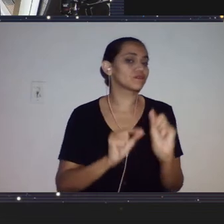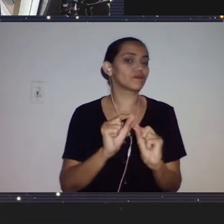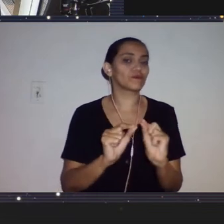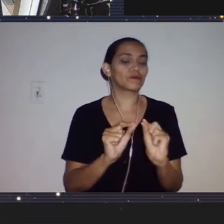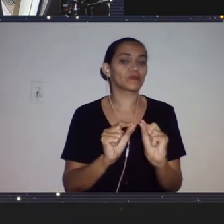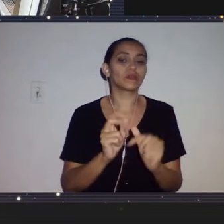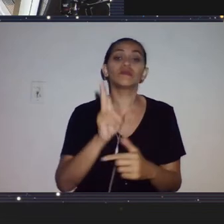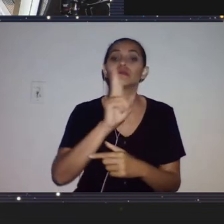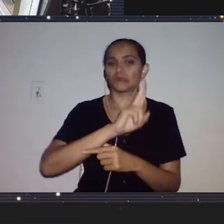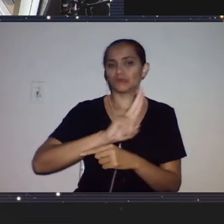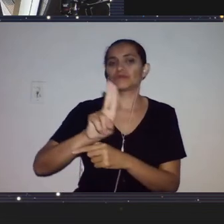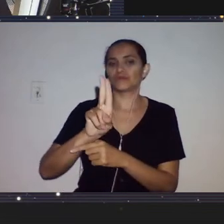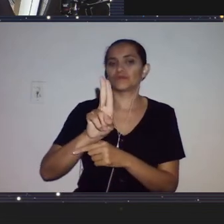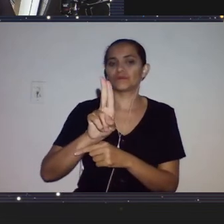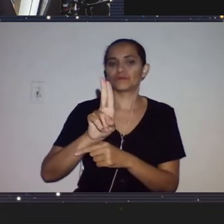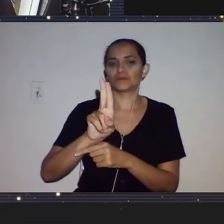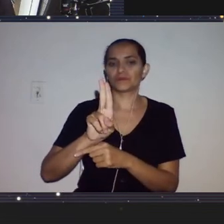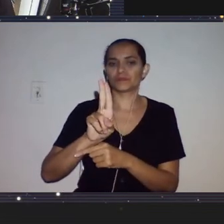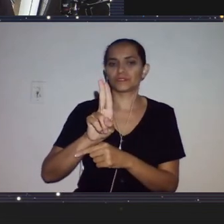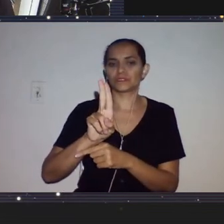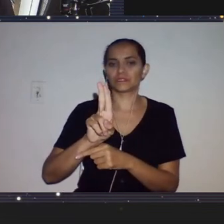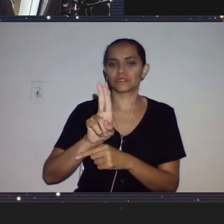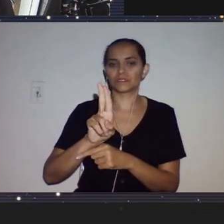utilizar programação para resolver problemas, basicamente.